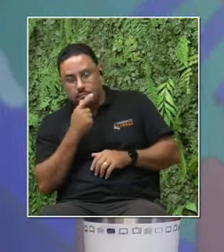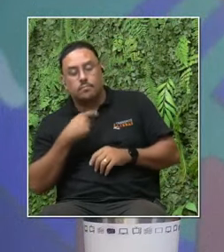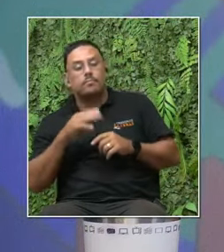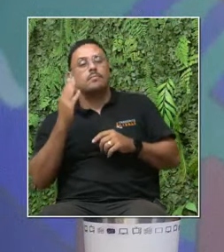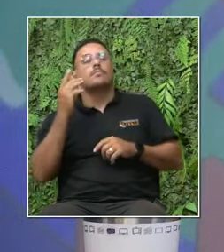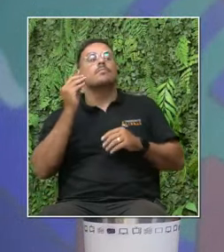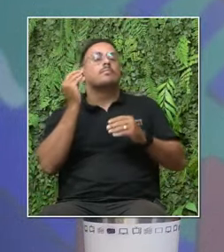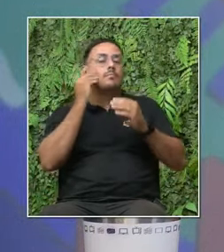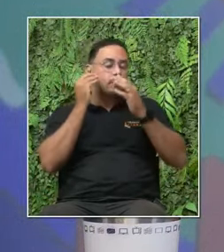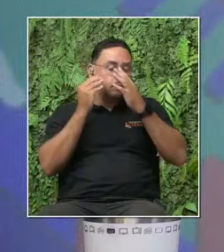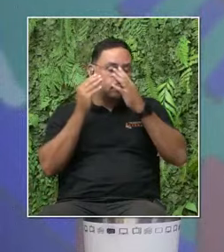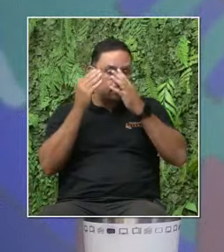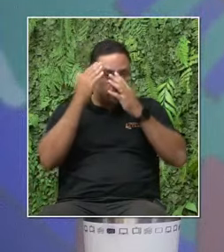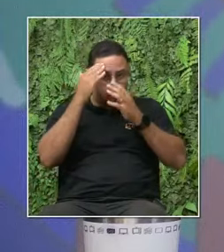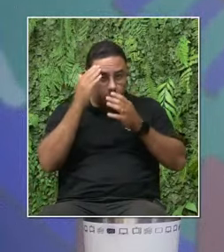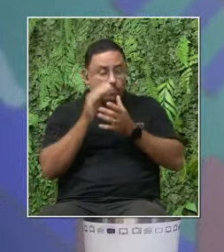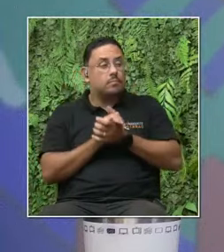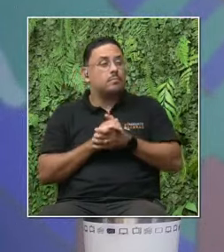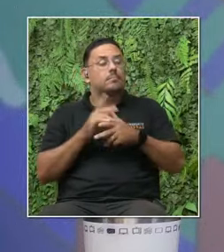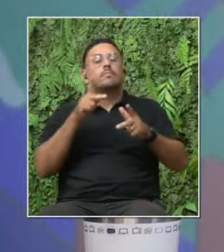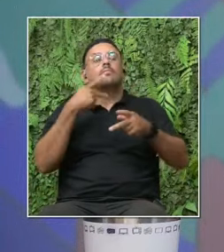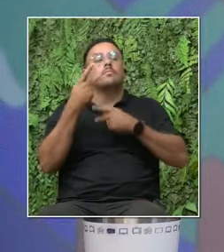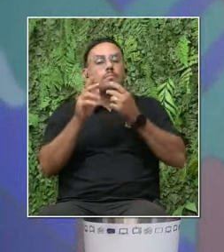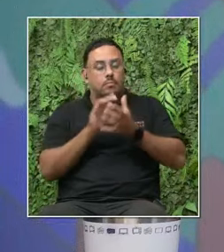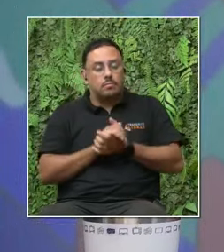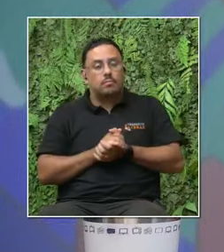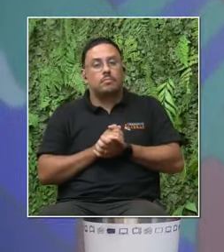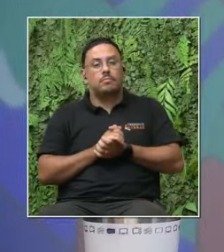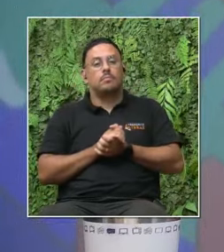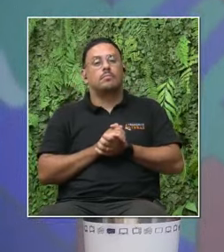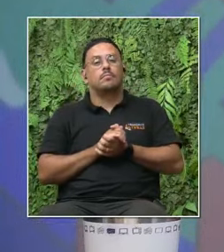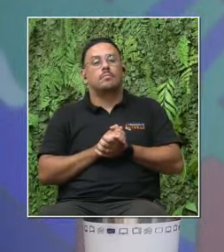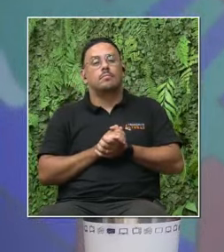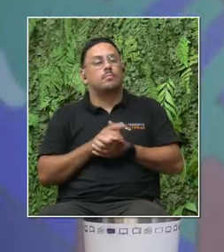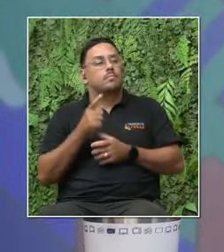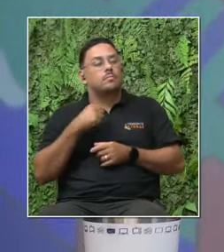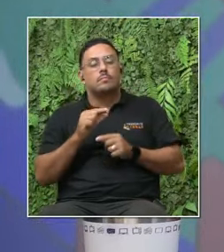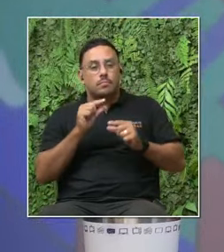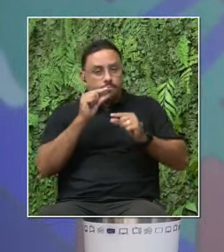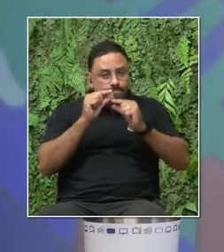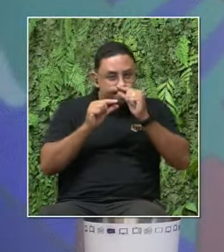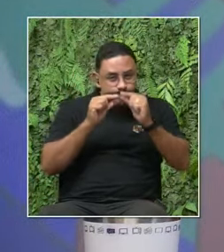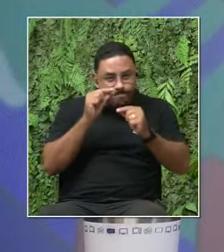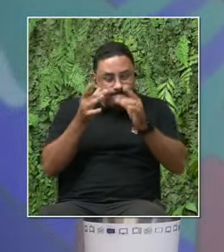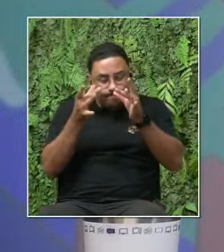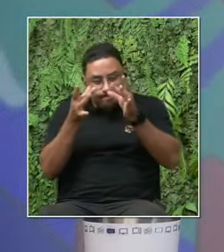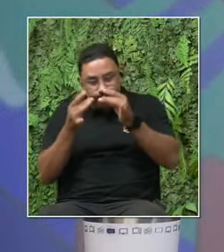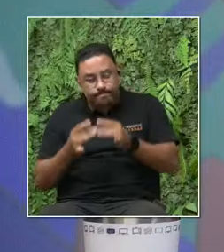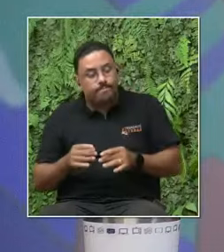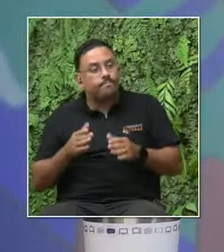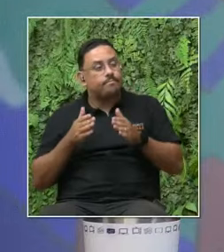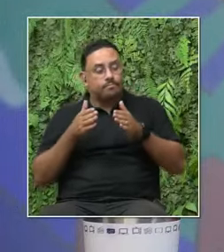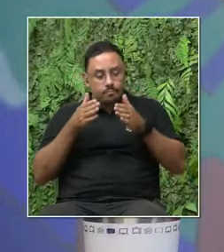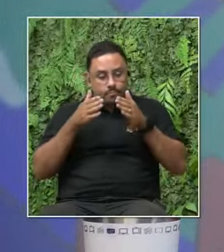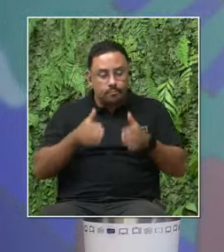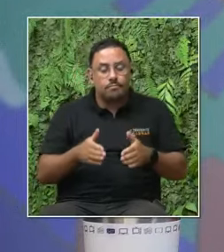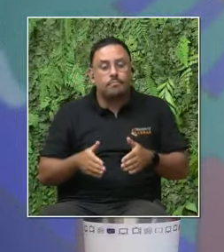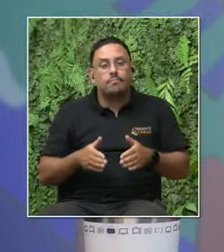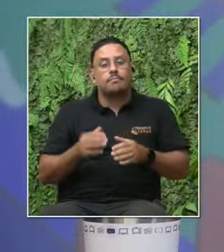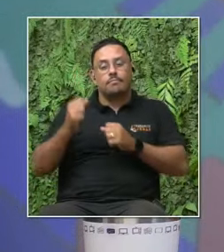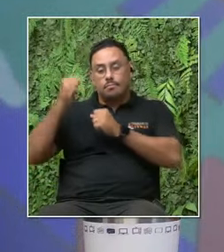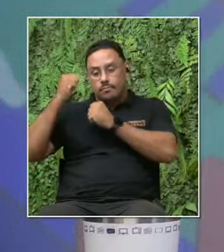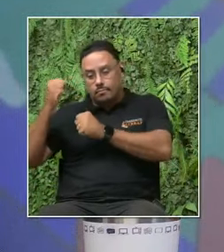compreender eh a a o que ele tá dizendo eh e nos pequenos detalhes né quando ele chama torcida de